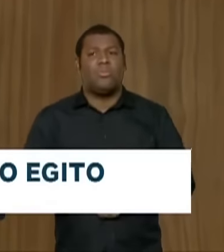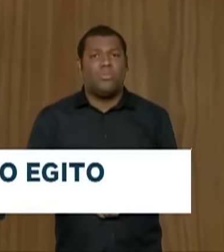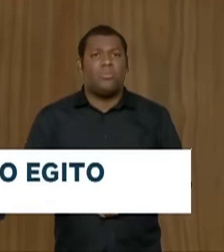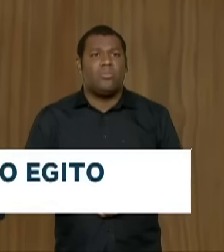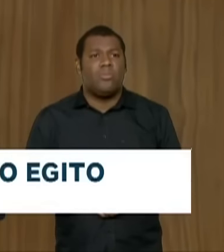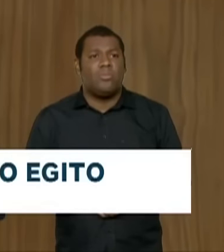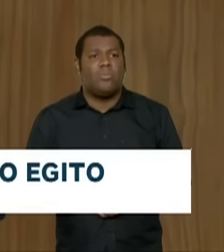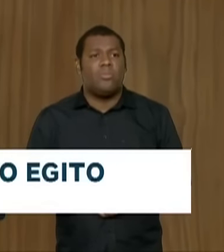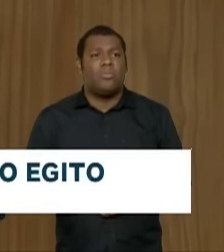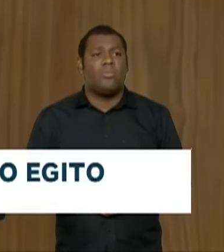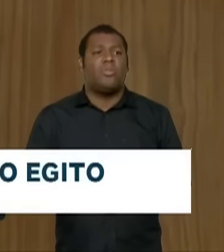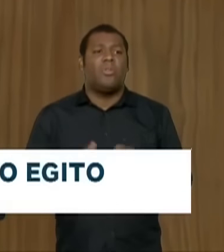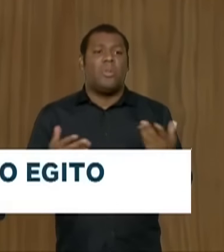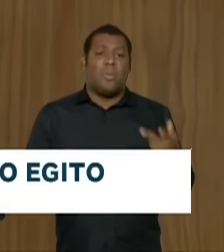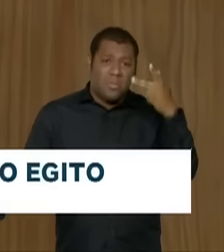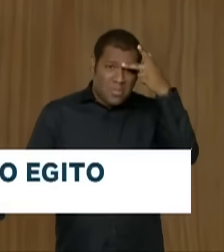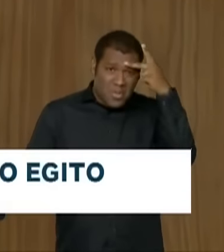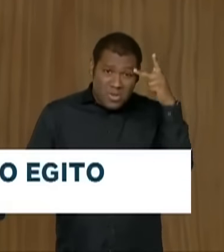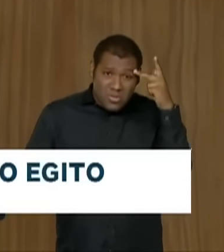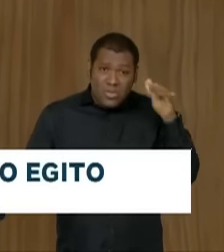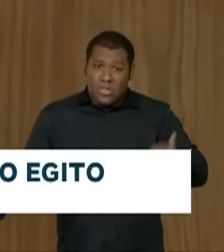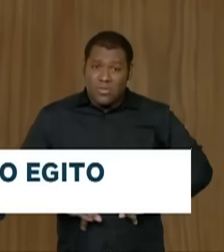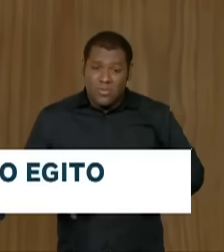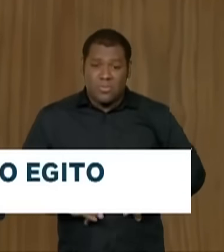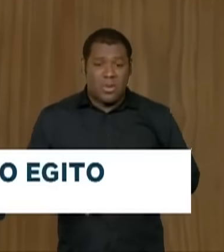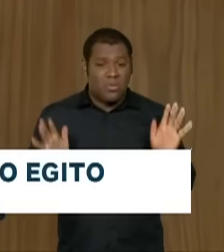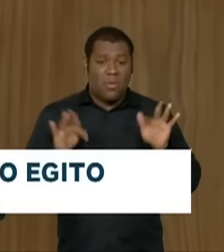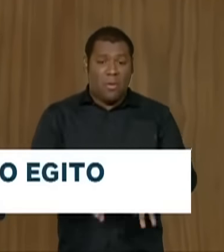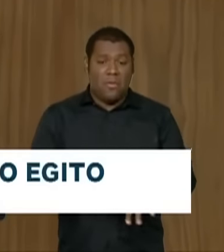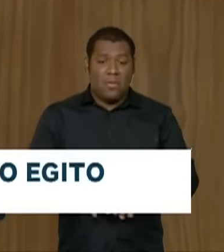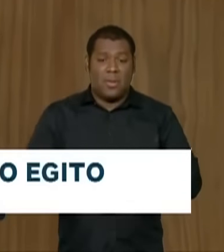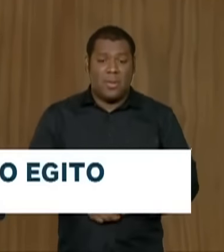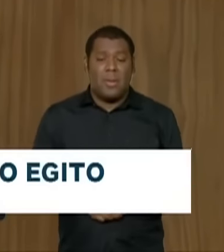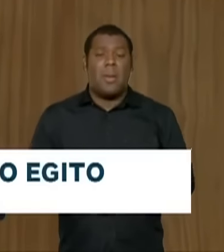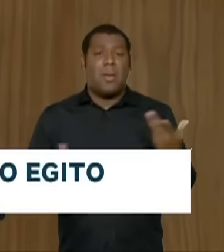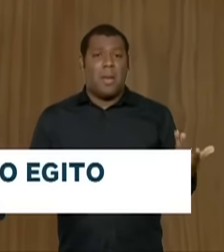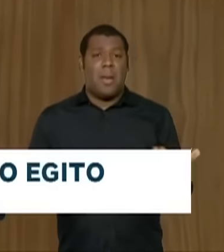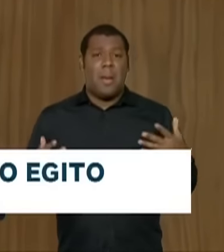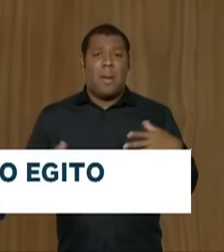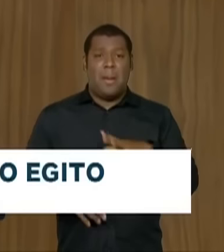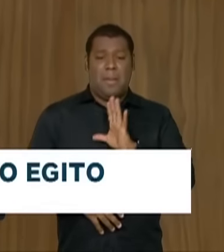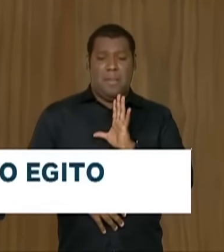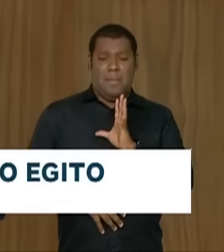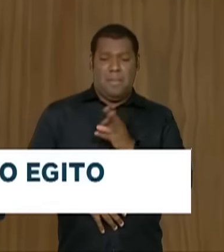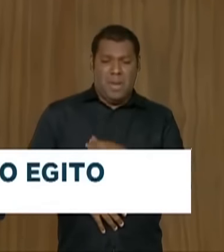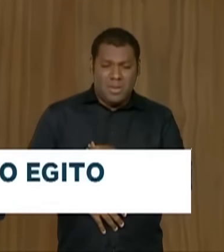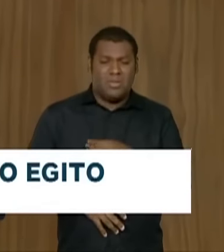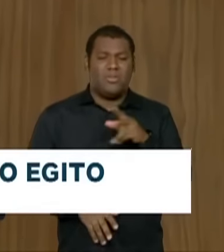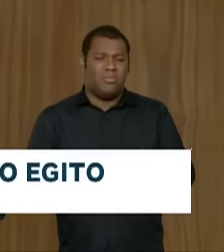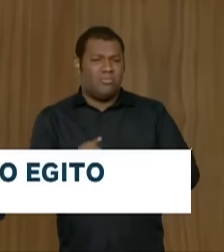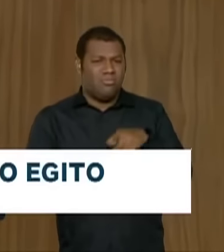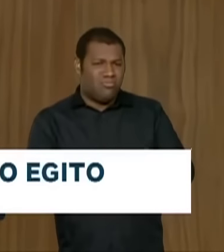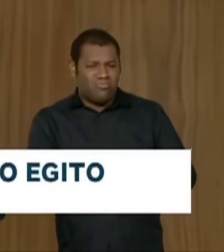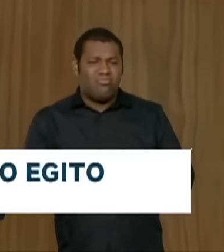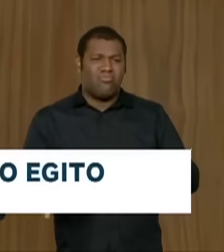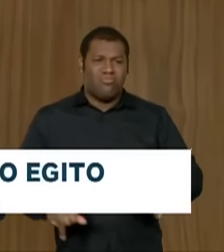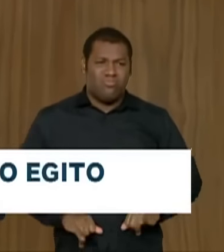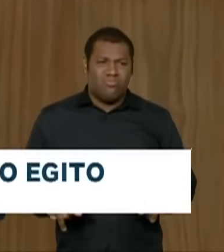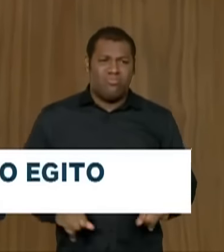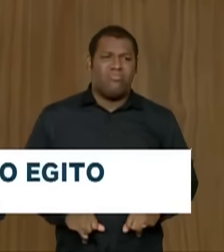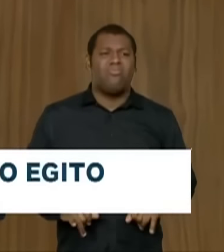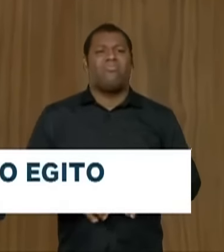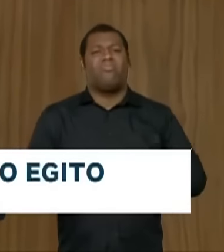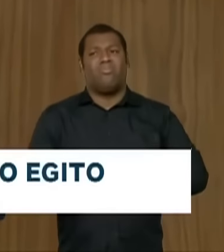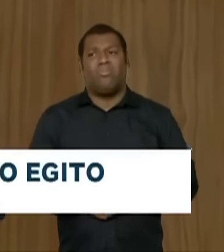incondicional liberação dos reféns. A persistência do conflito na Palestina vai muito além do Oriente Médio.